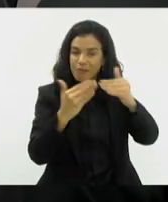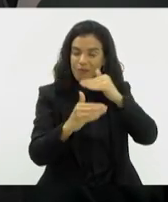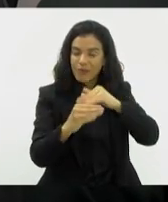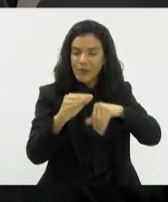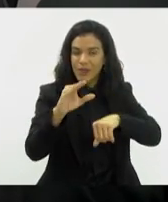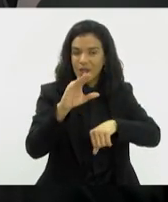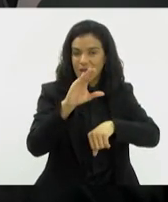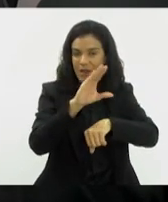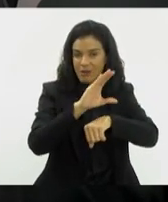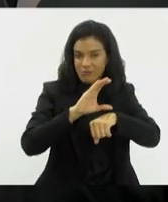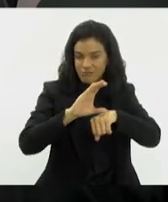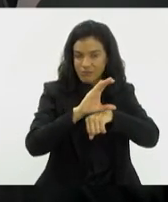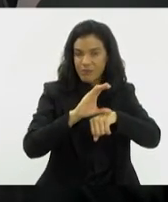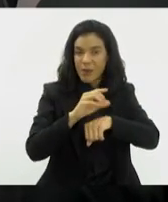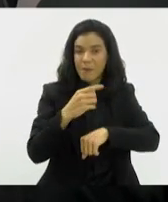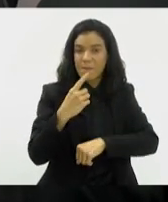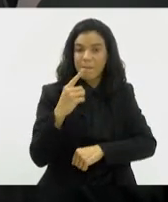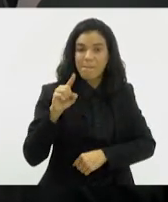número